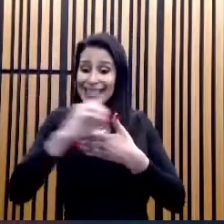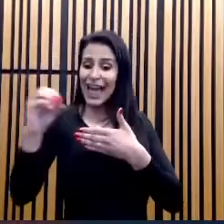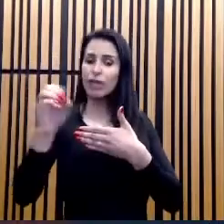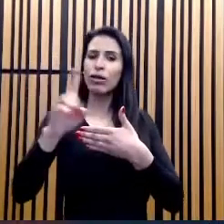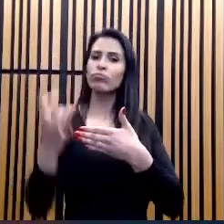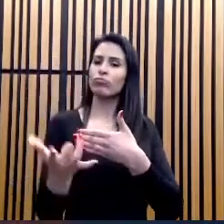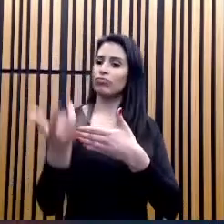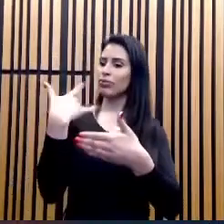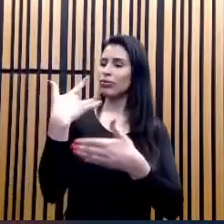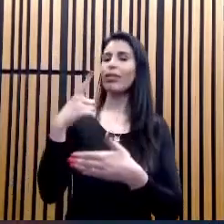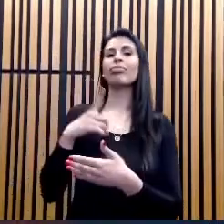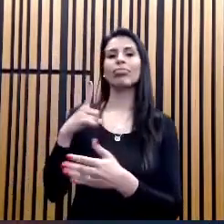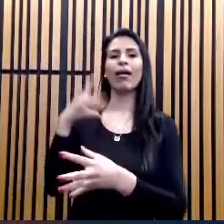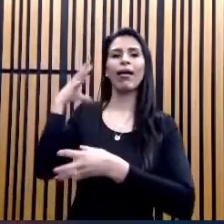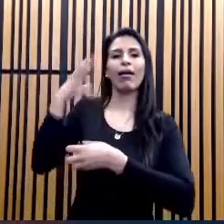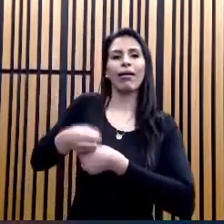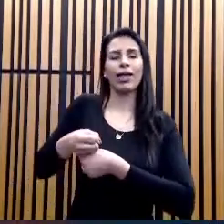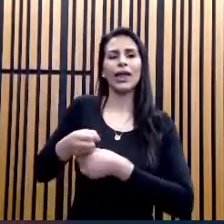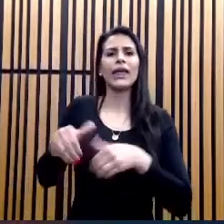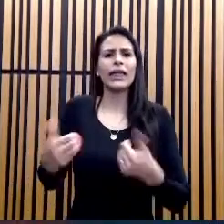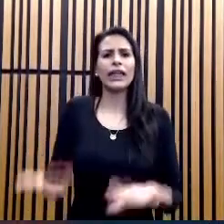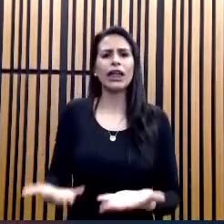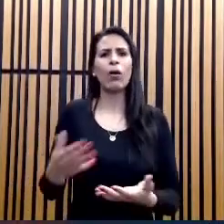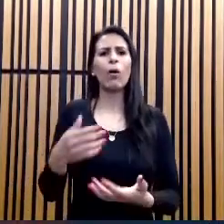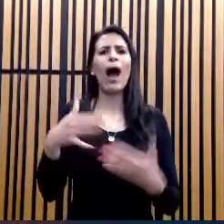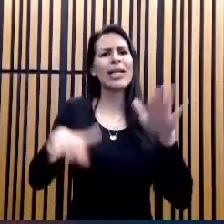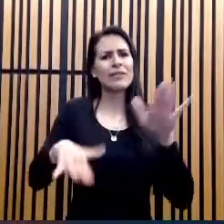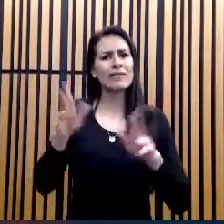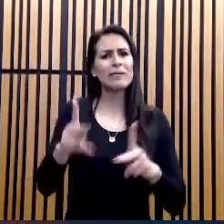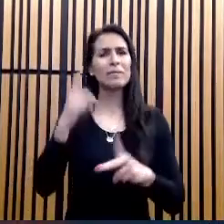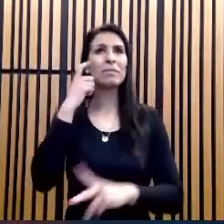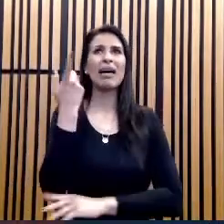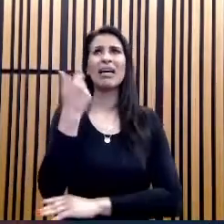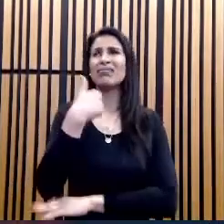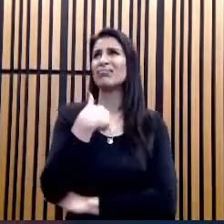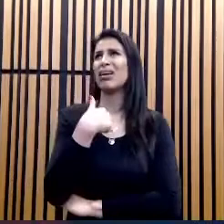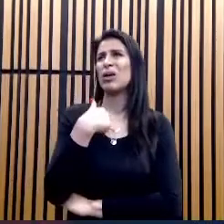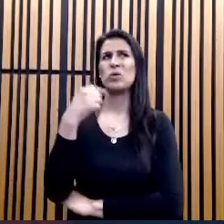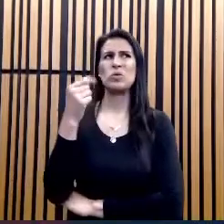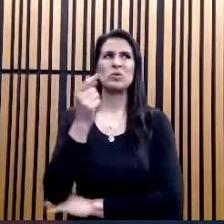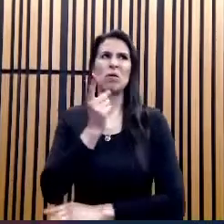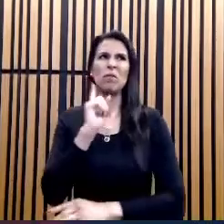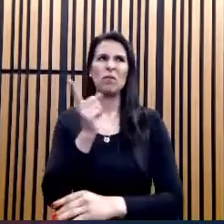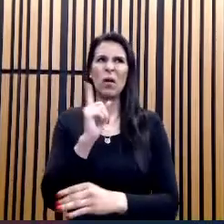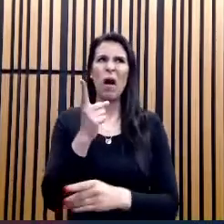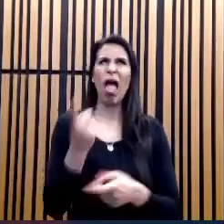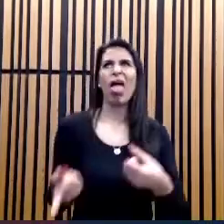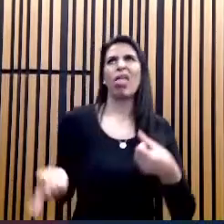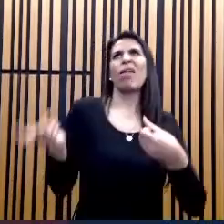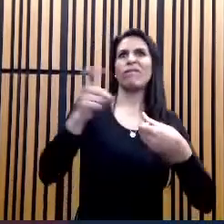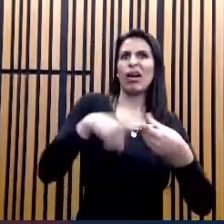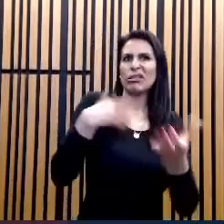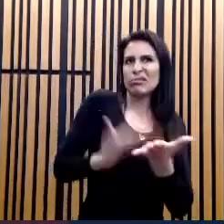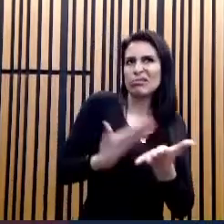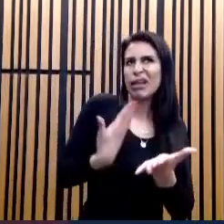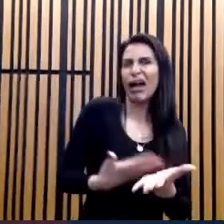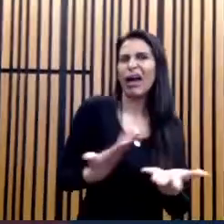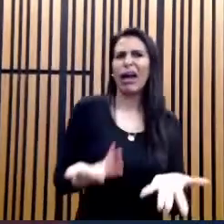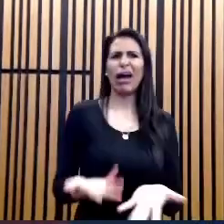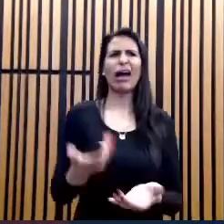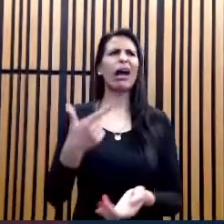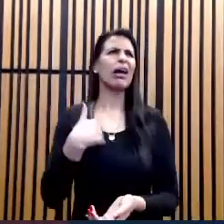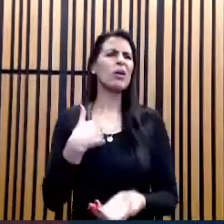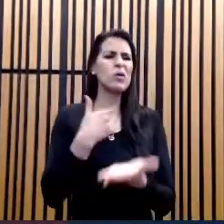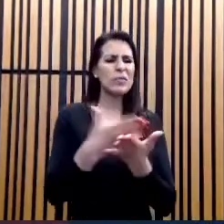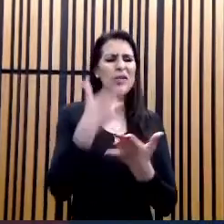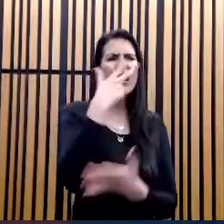iludir, pensar: nossa, eu não vou recomeçar minha vida, eu não vou trocar de carreira, eu não vou voltar a estudar, porque eu vou recomeçar